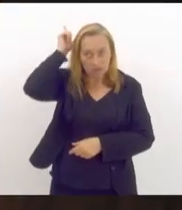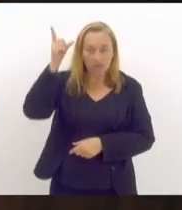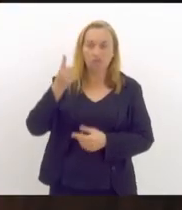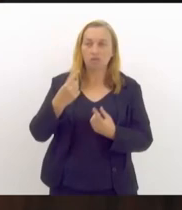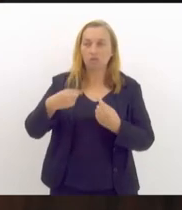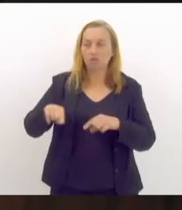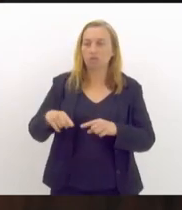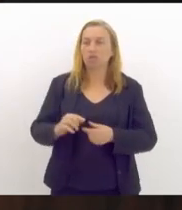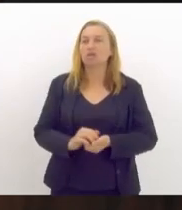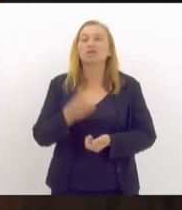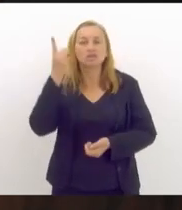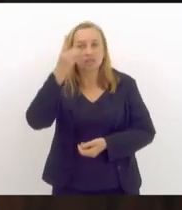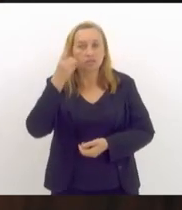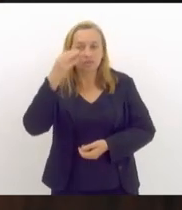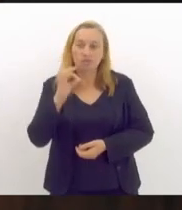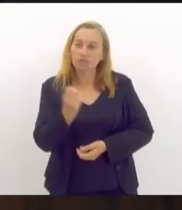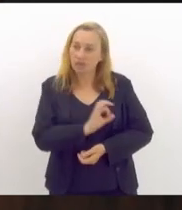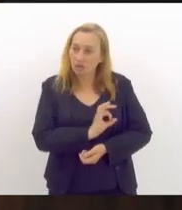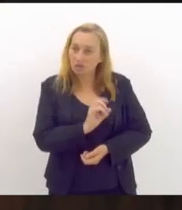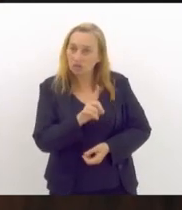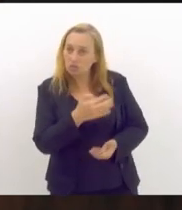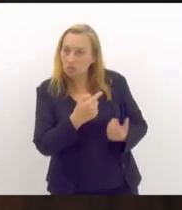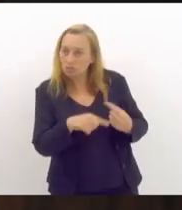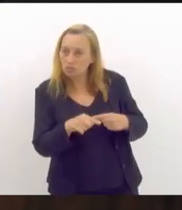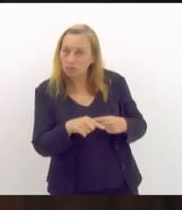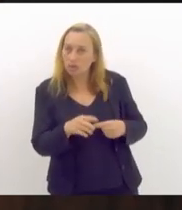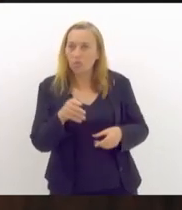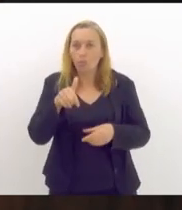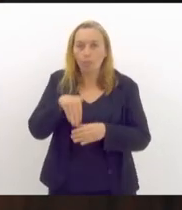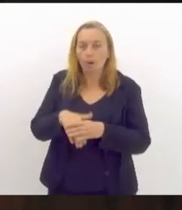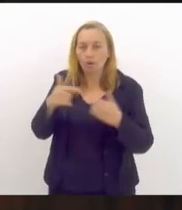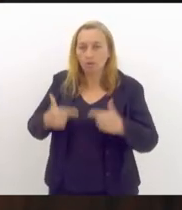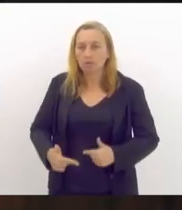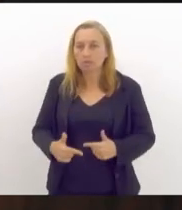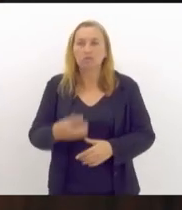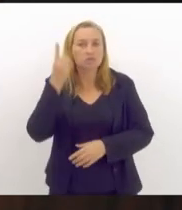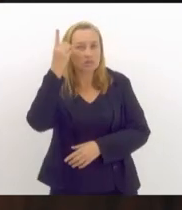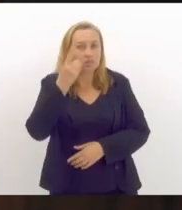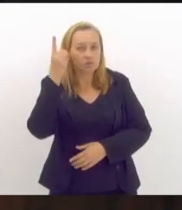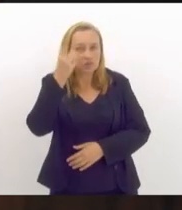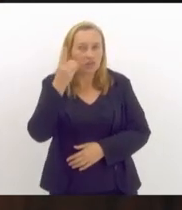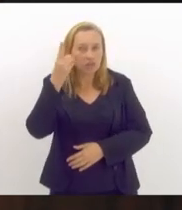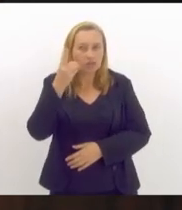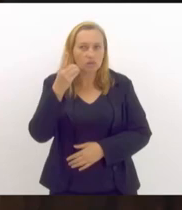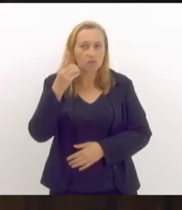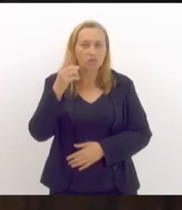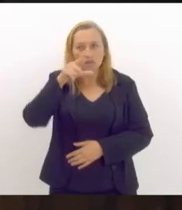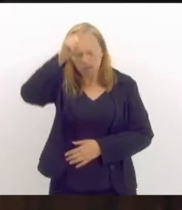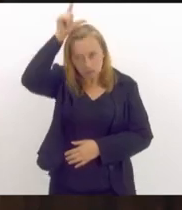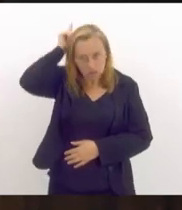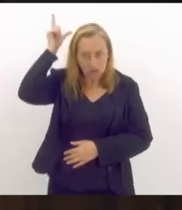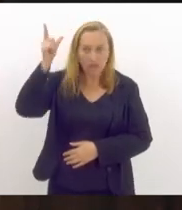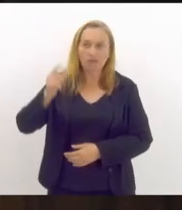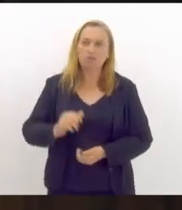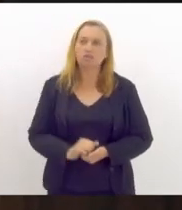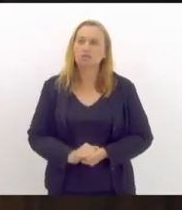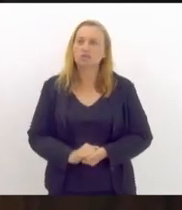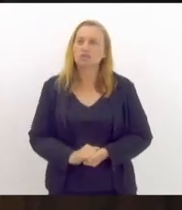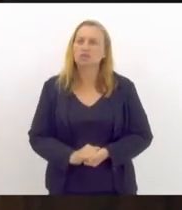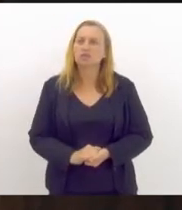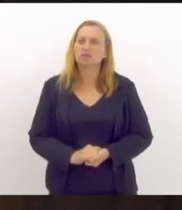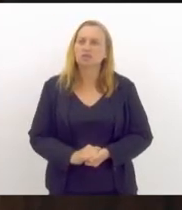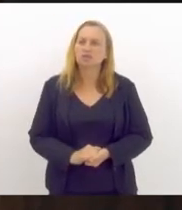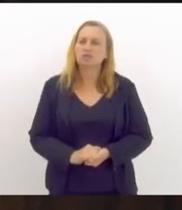a deputada Marta Rocha contrário abstenção Deputado Luiz Cláudio que ele já tinha levantado a mão